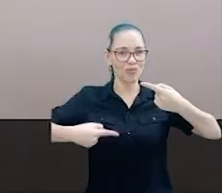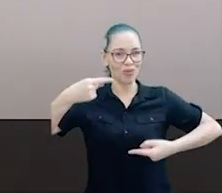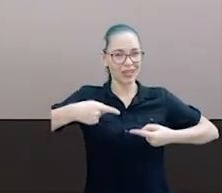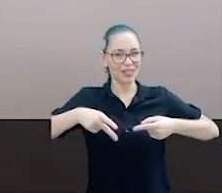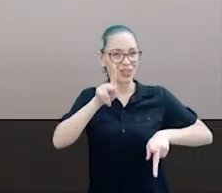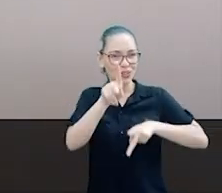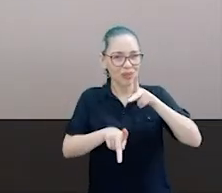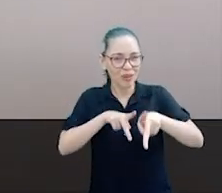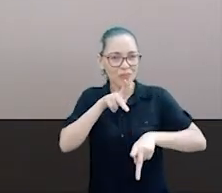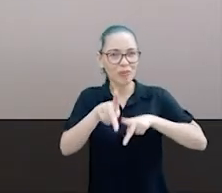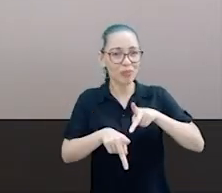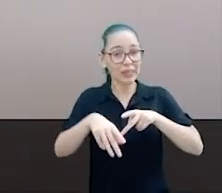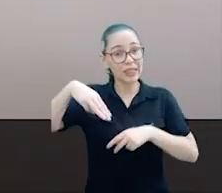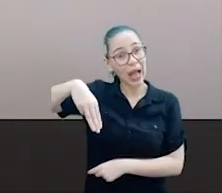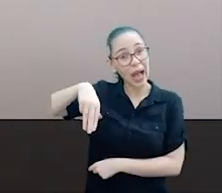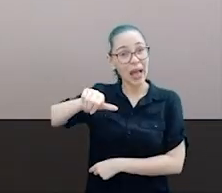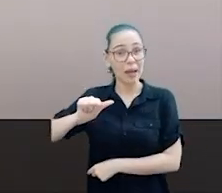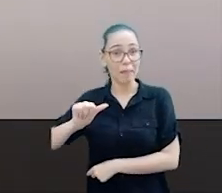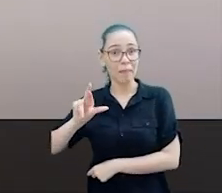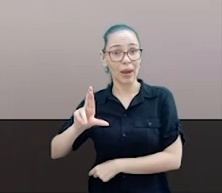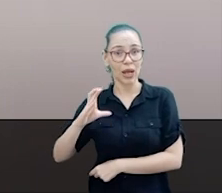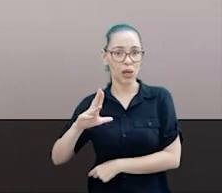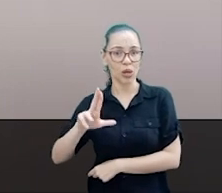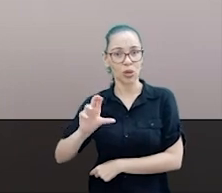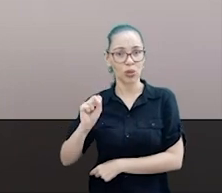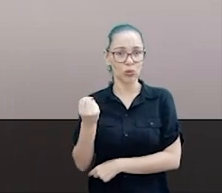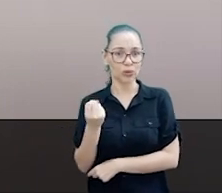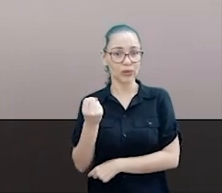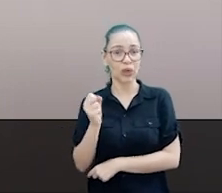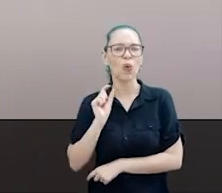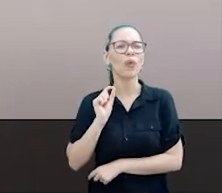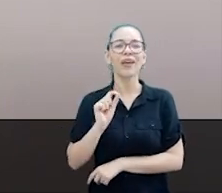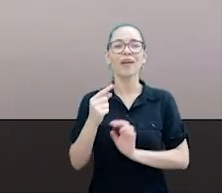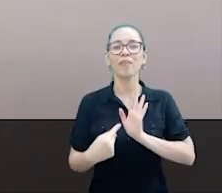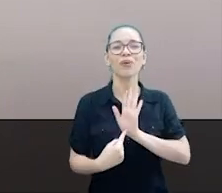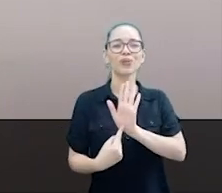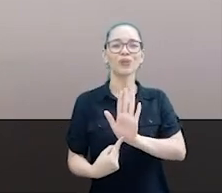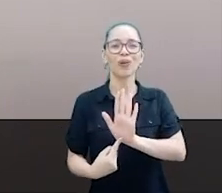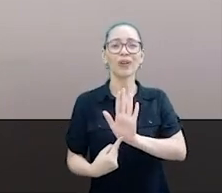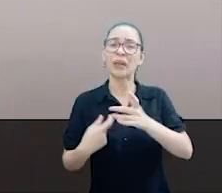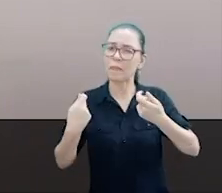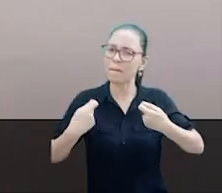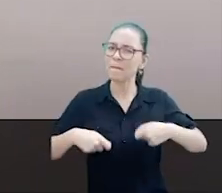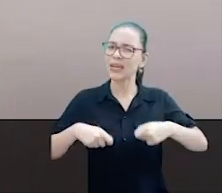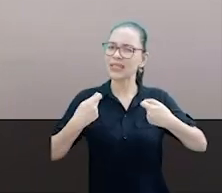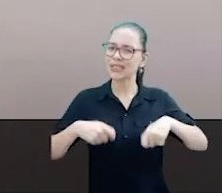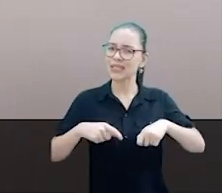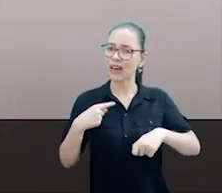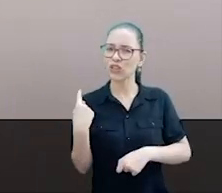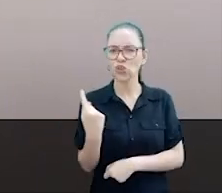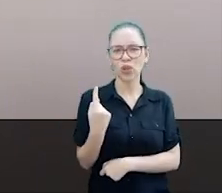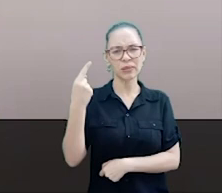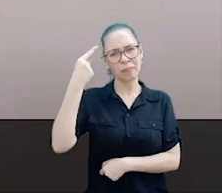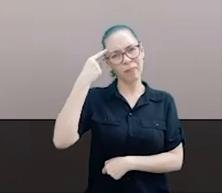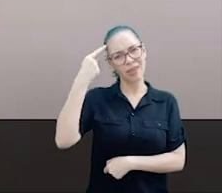relação às políticas públicas, foi Marcos que trouxe também para a psicologia a necessidade de construir referências técnicas